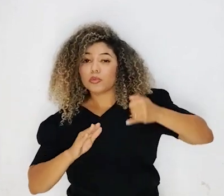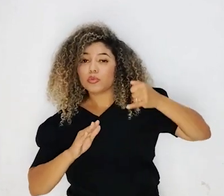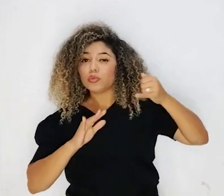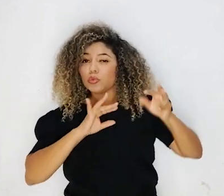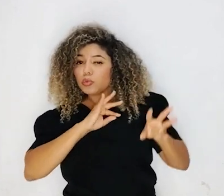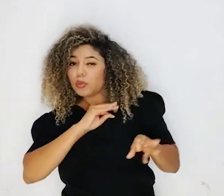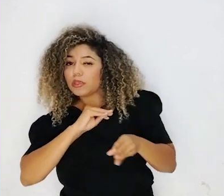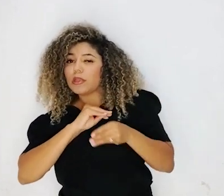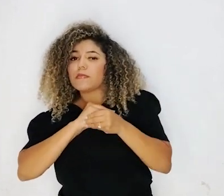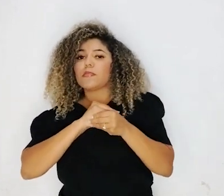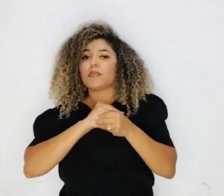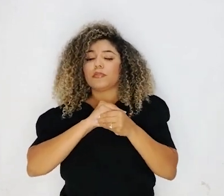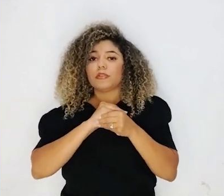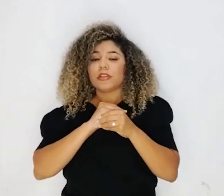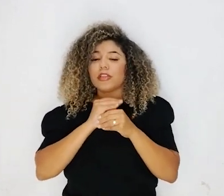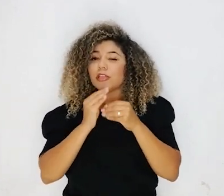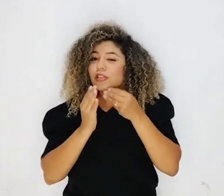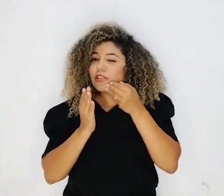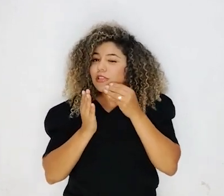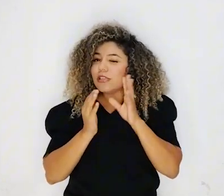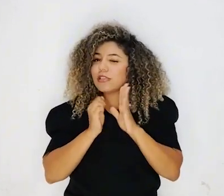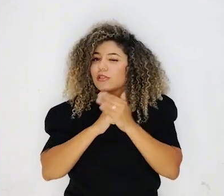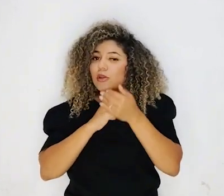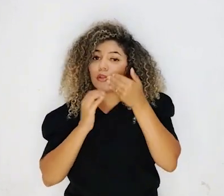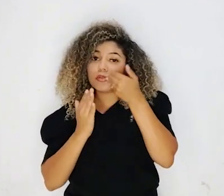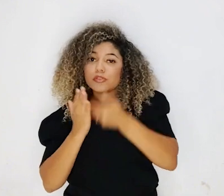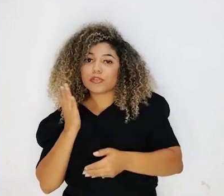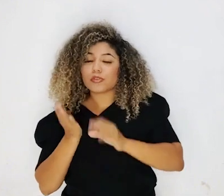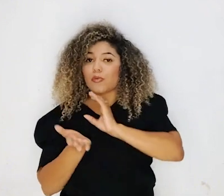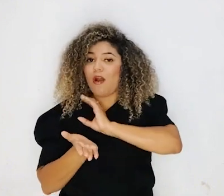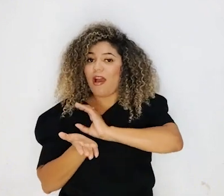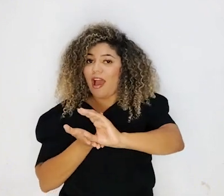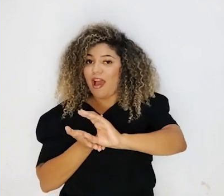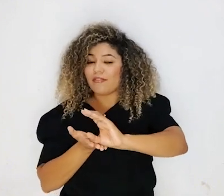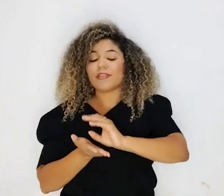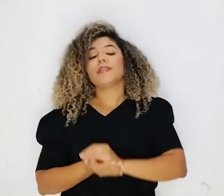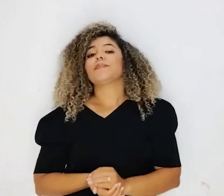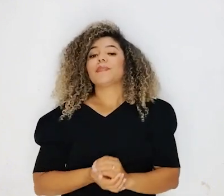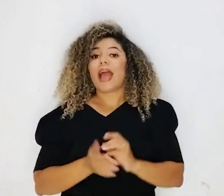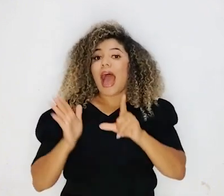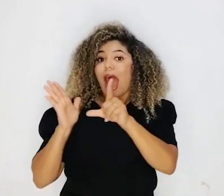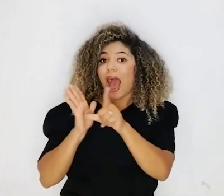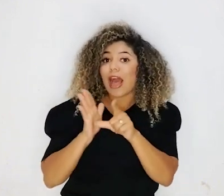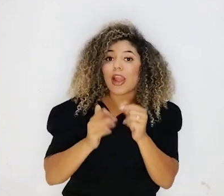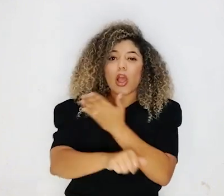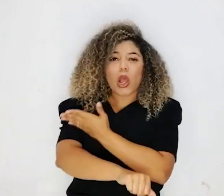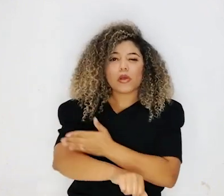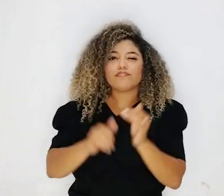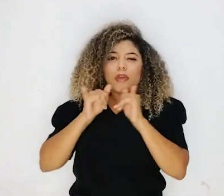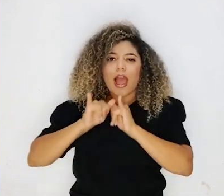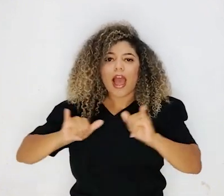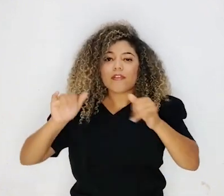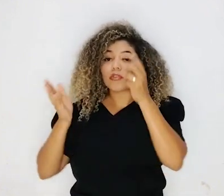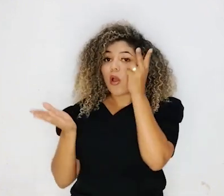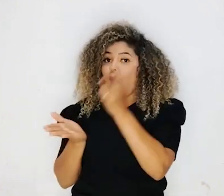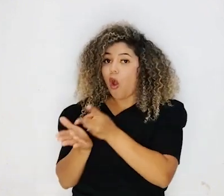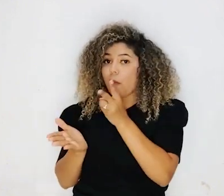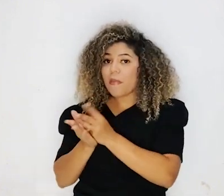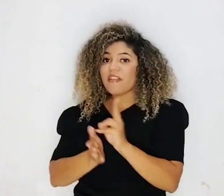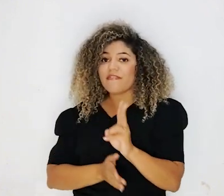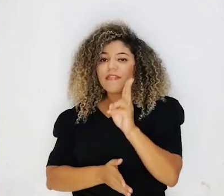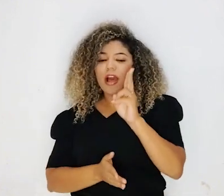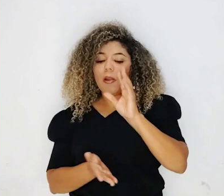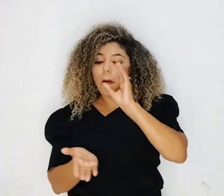embutidos, escondida no desconto à vista, ganha força no comércio. As lojas costumam anunciar o mesmo preço à